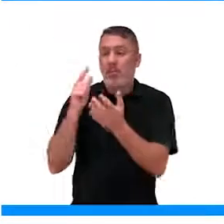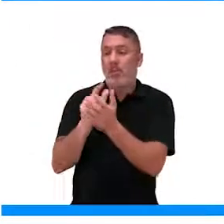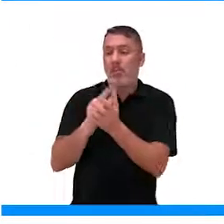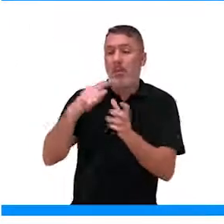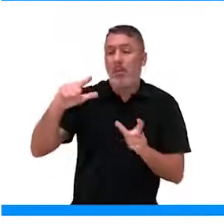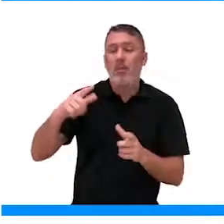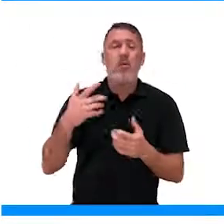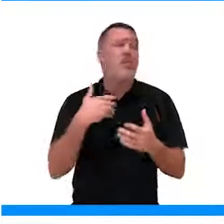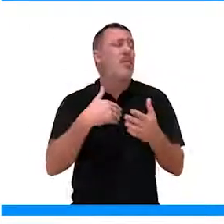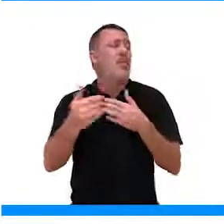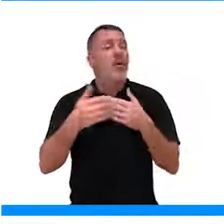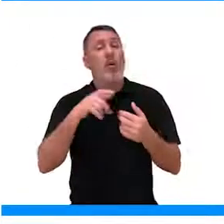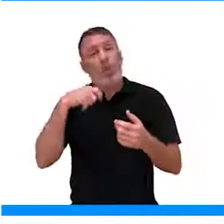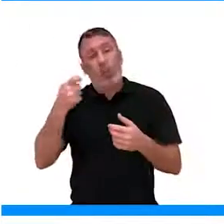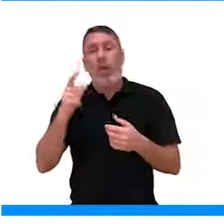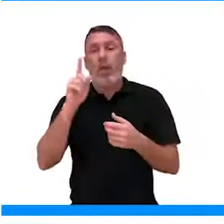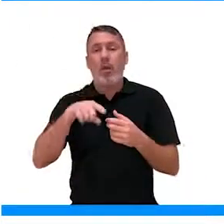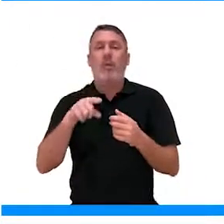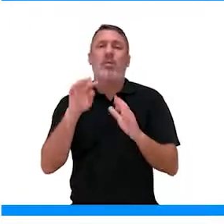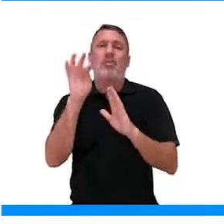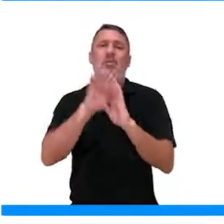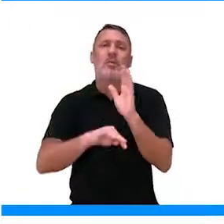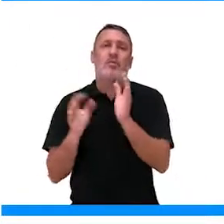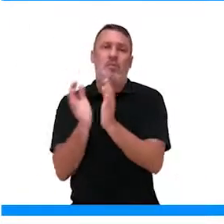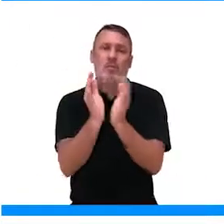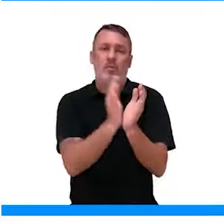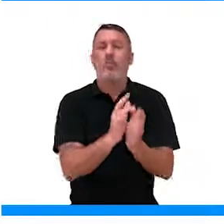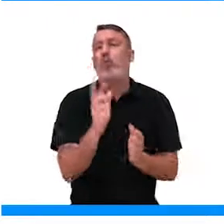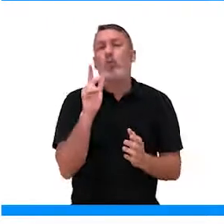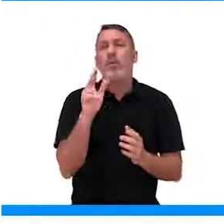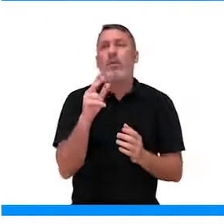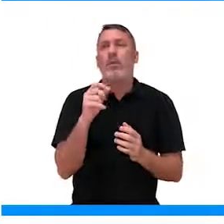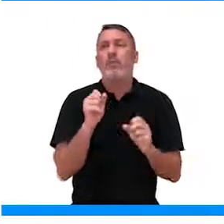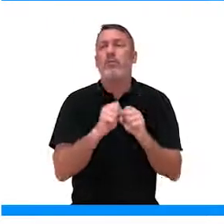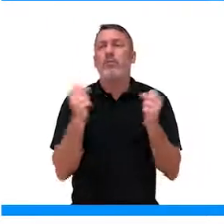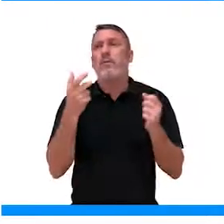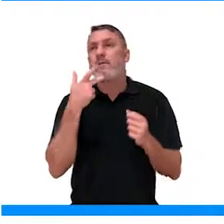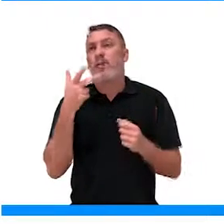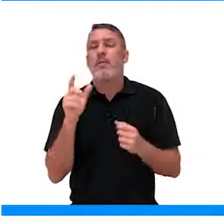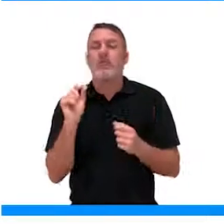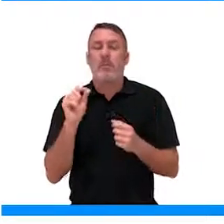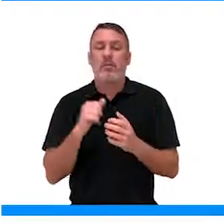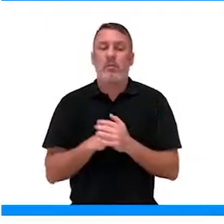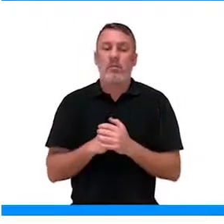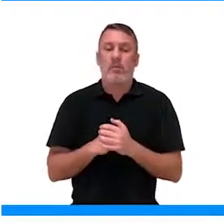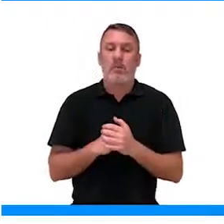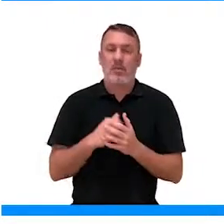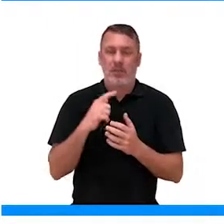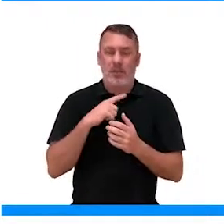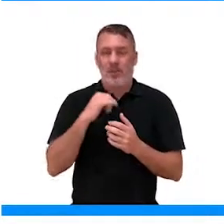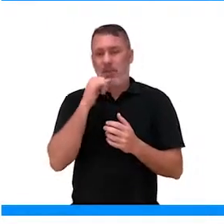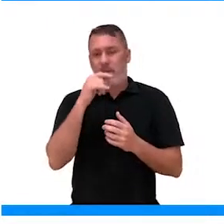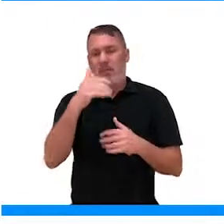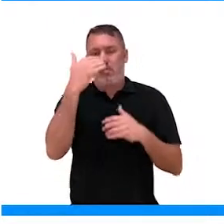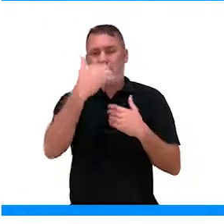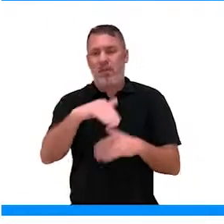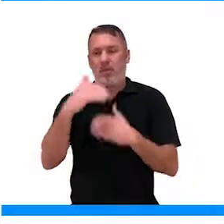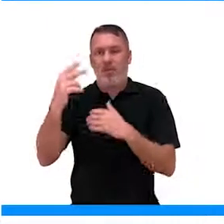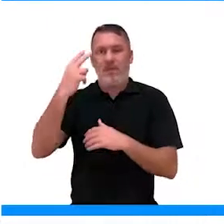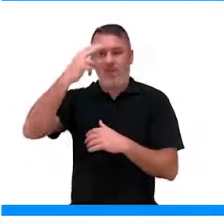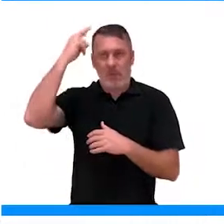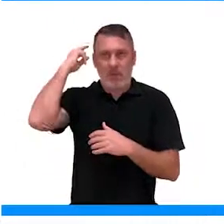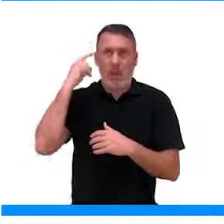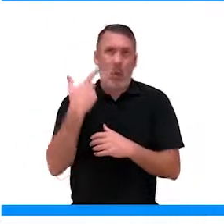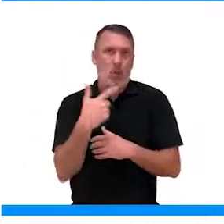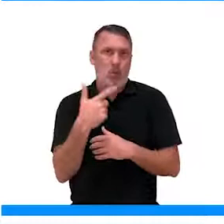uma propaganda. Tudo isso é gênero textual. Então, não tem como dizer que